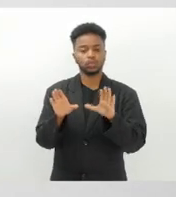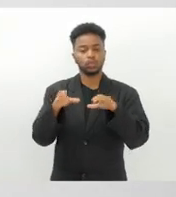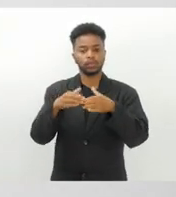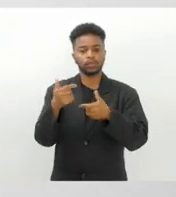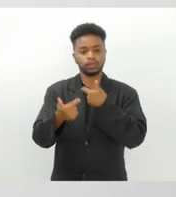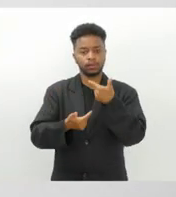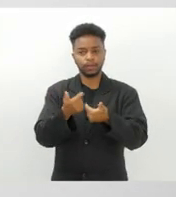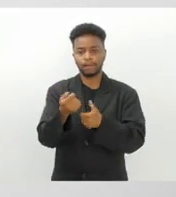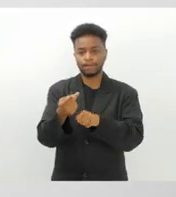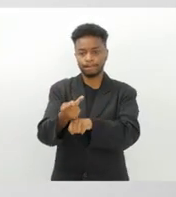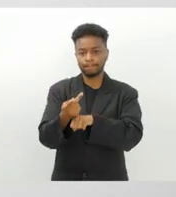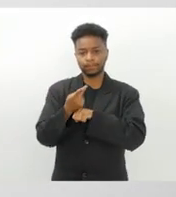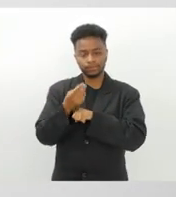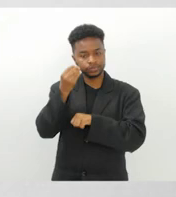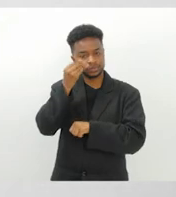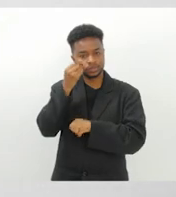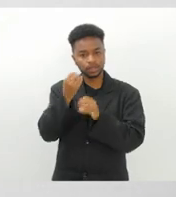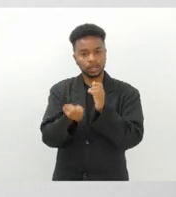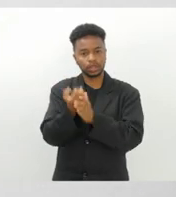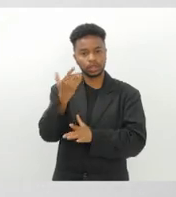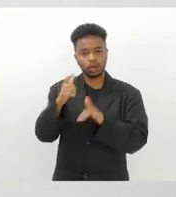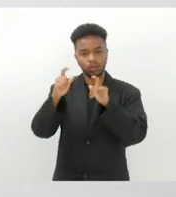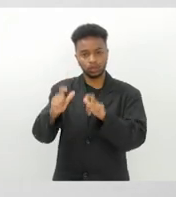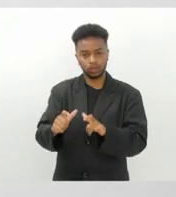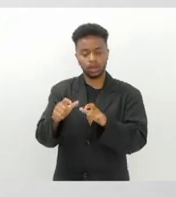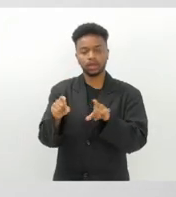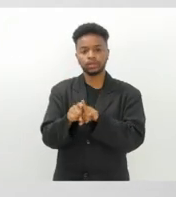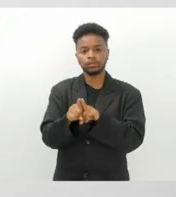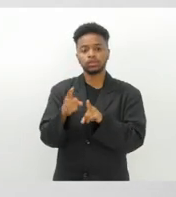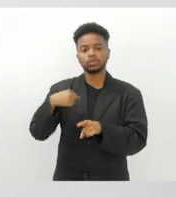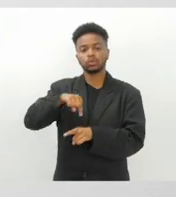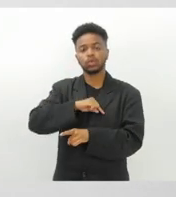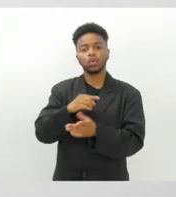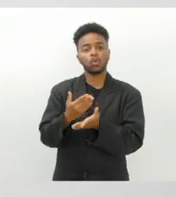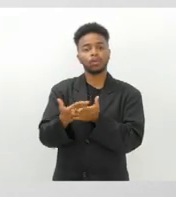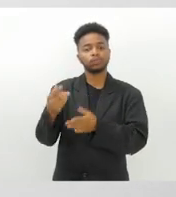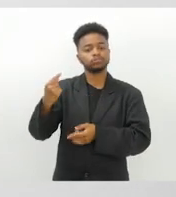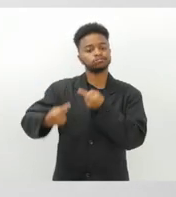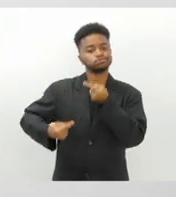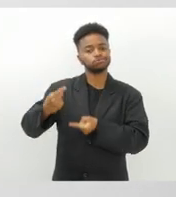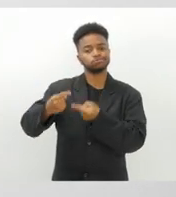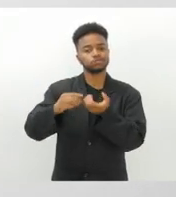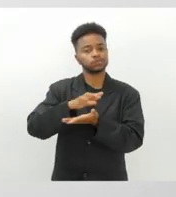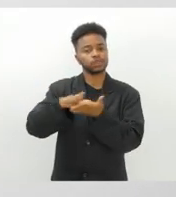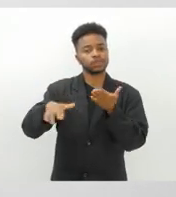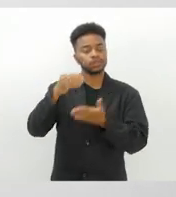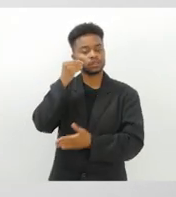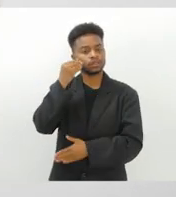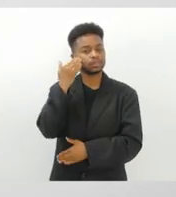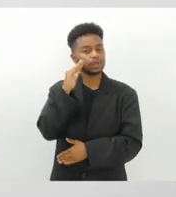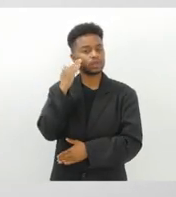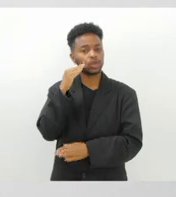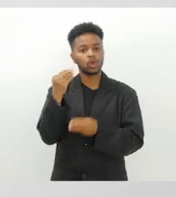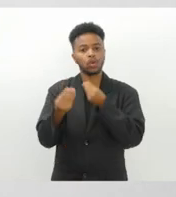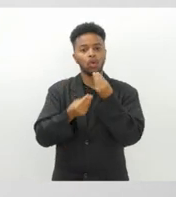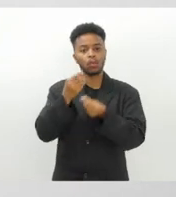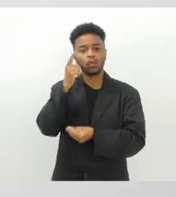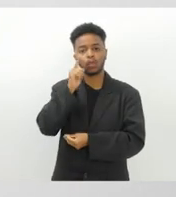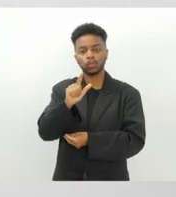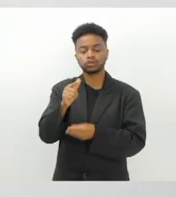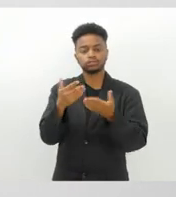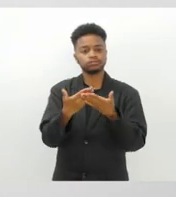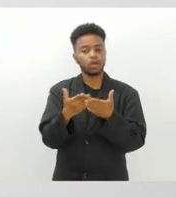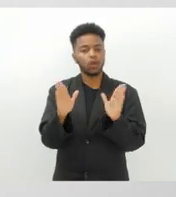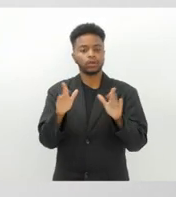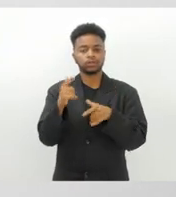procuraram para implementar esse parque. E aí a gente começou uma série de discussões para entender como que a gente poderia ampliar o